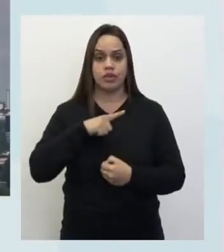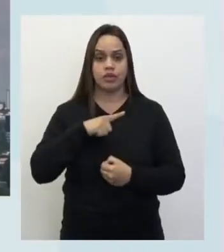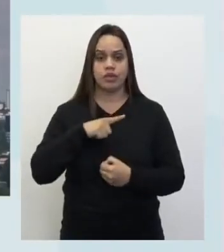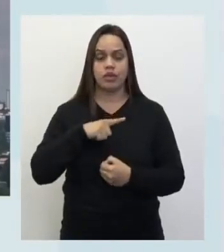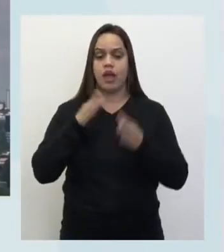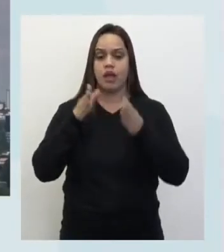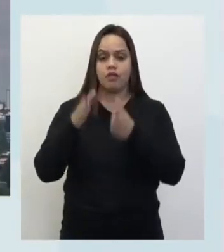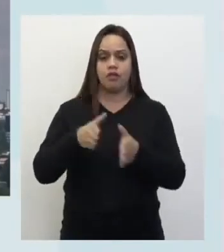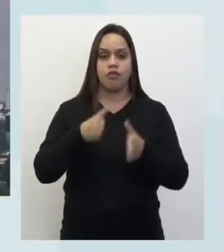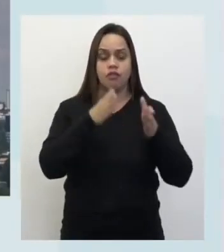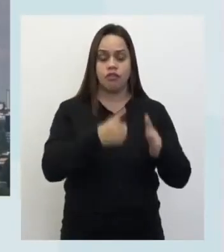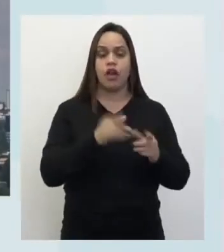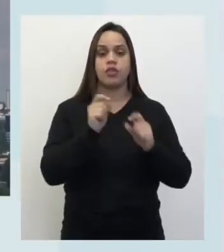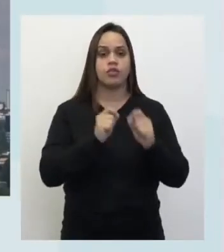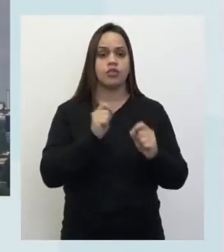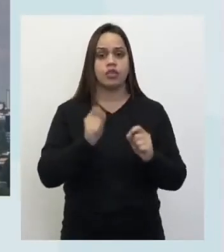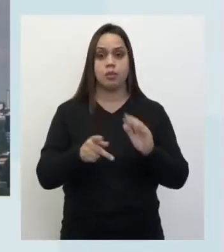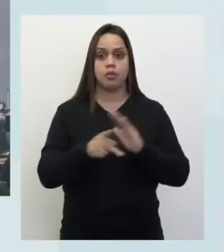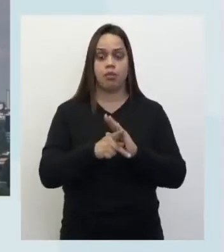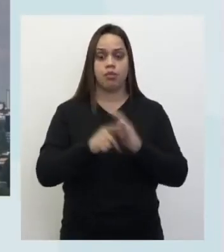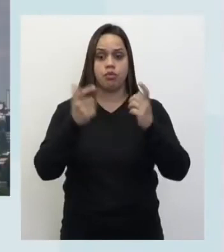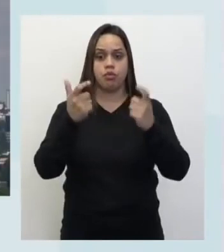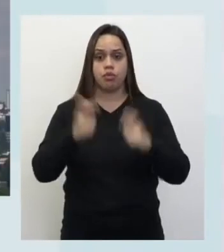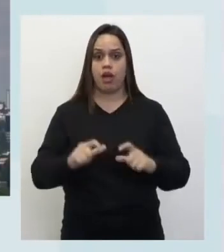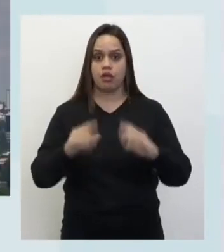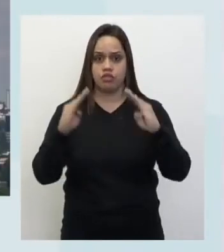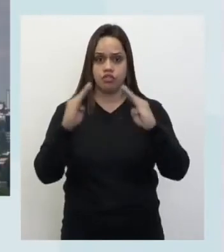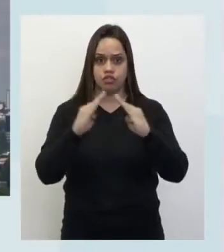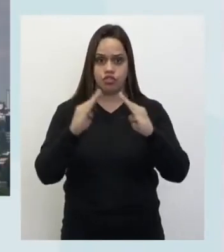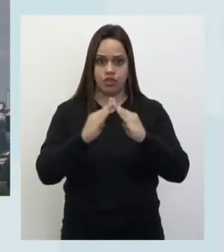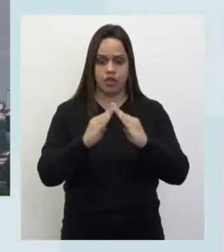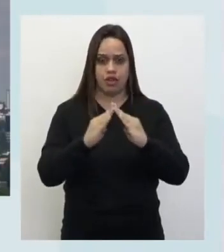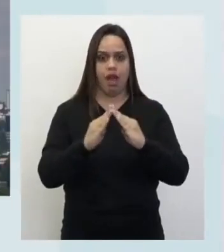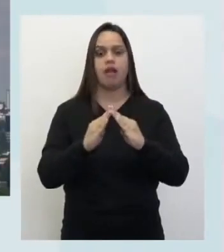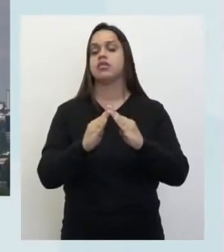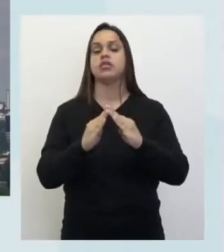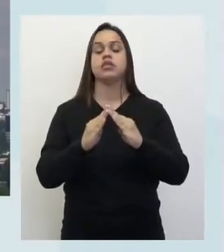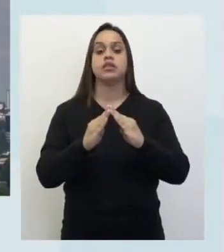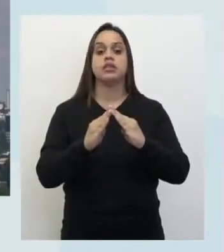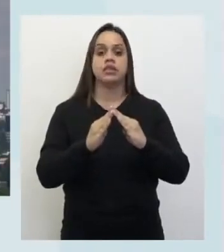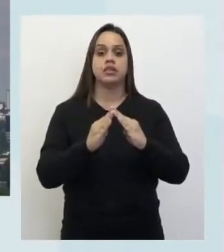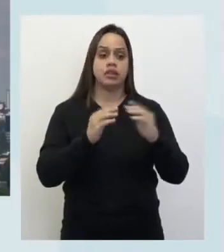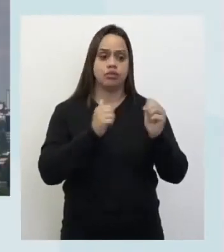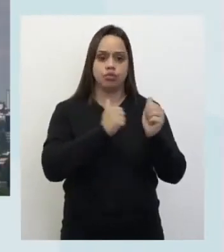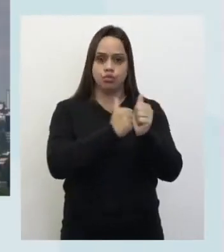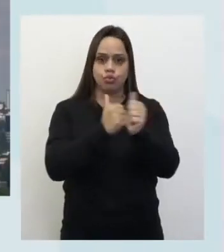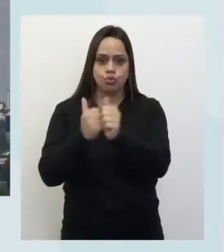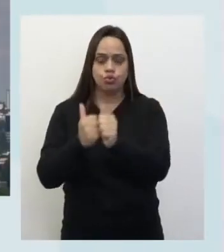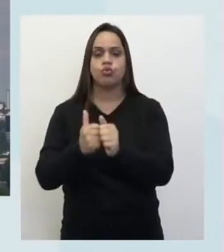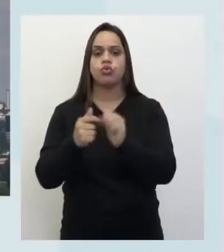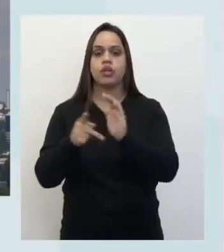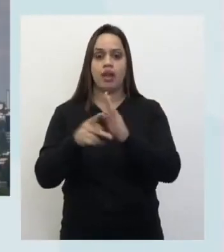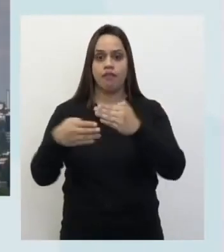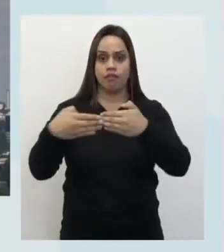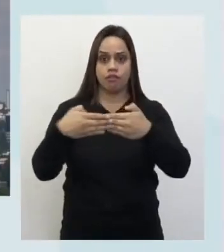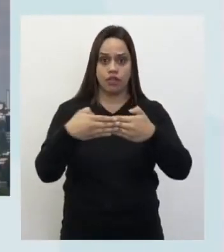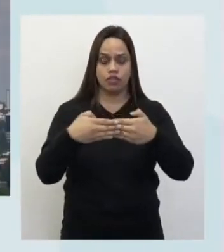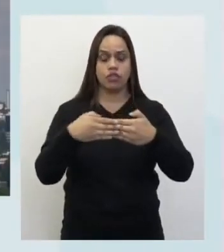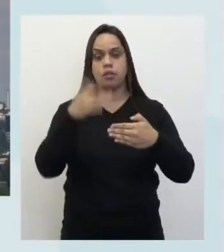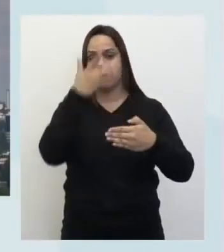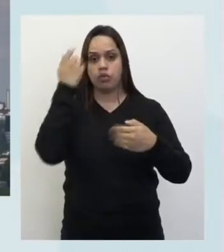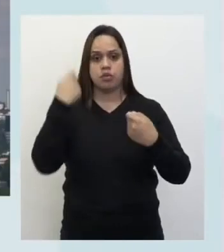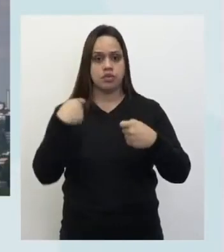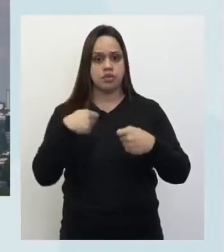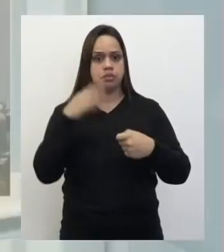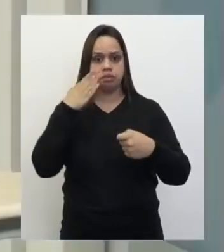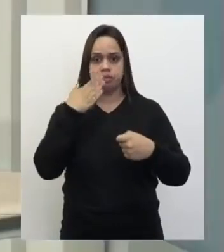muitos condomínios fechados, né? Muitos artistas, muitos jogadores de futebol, muitas